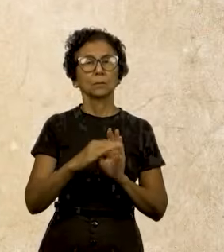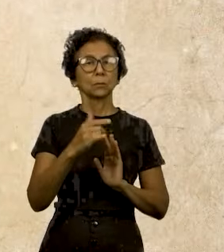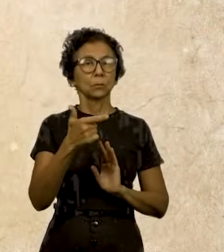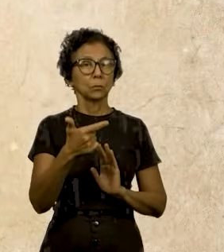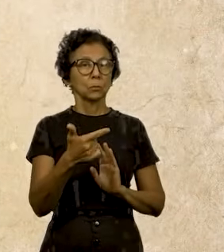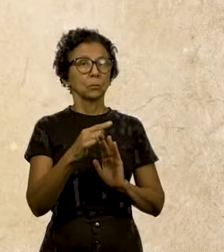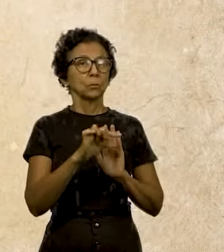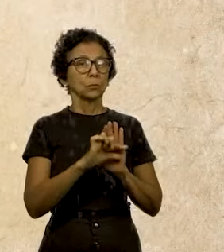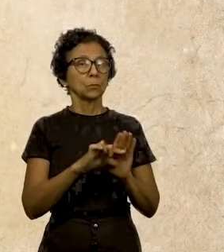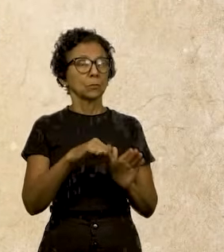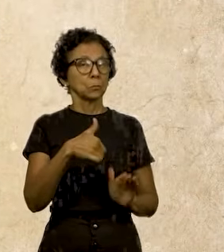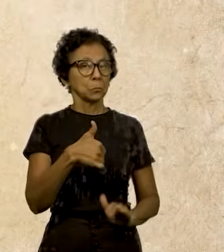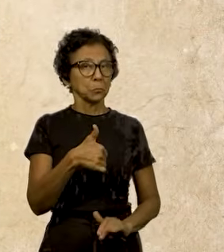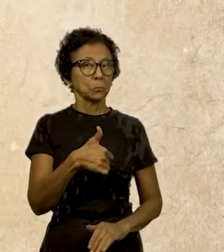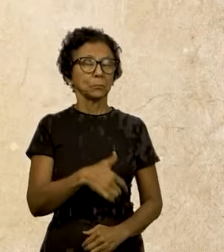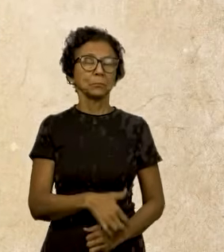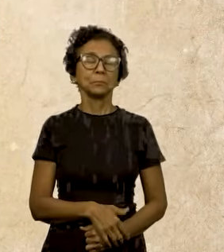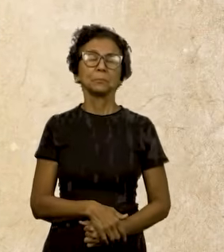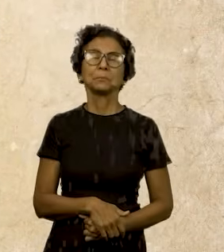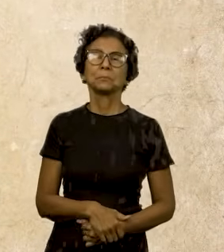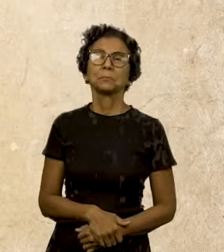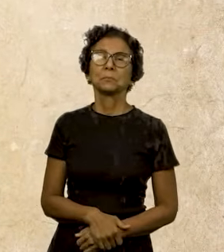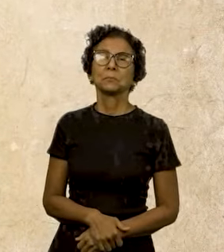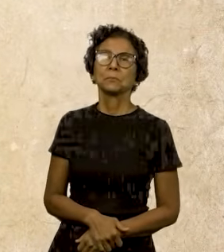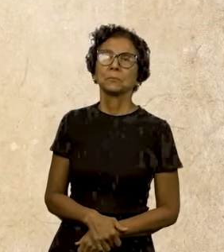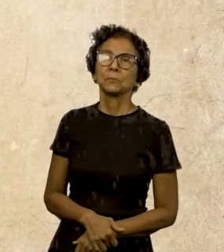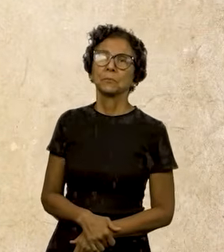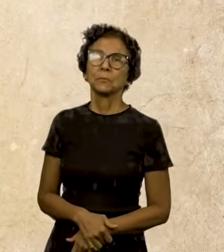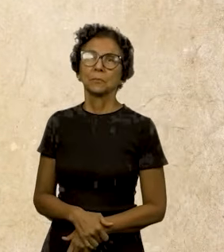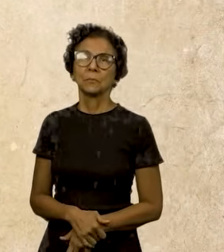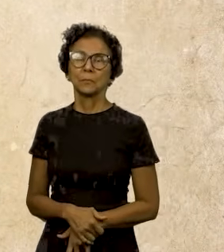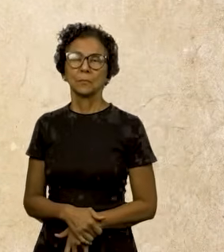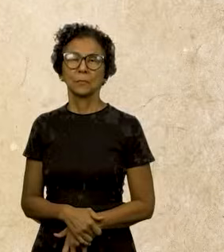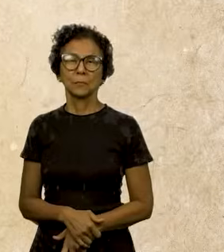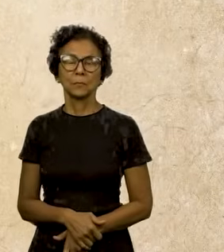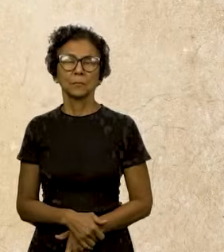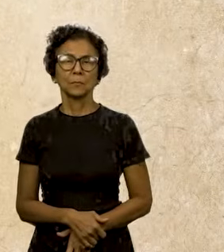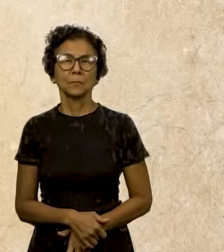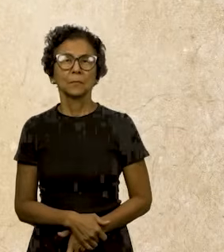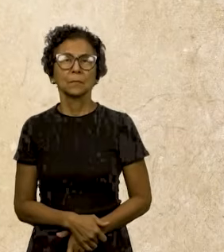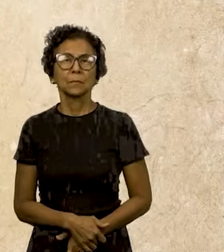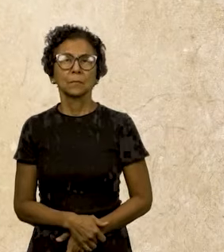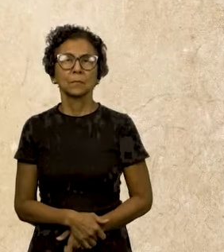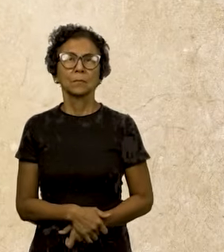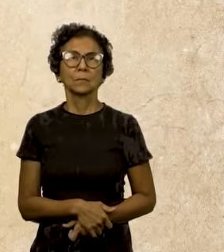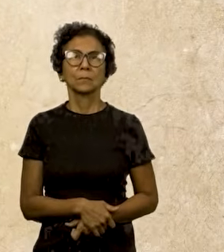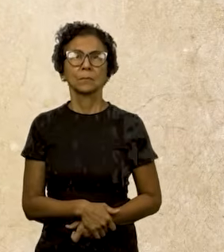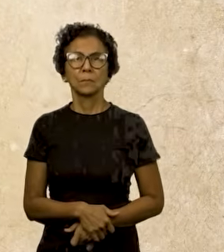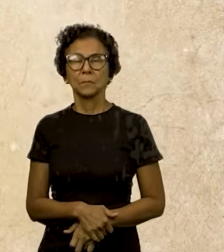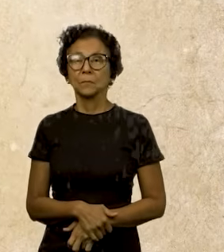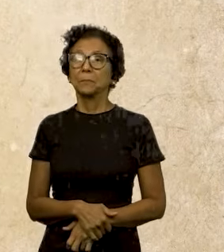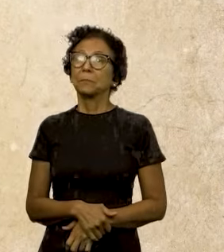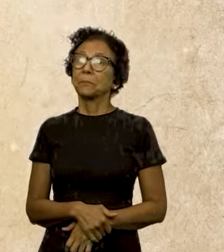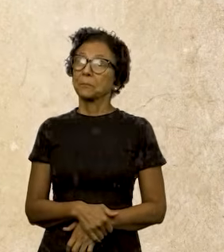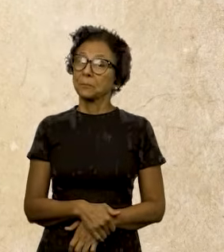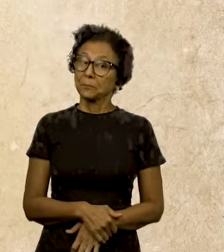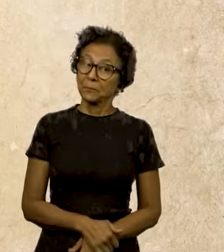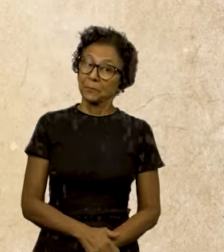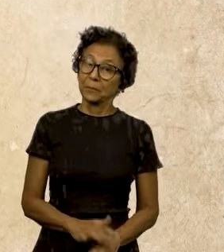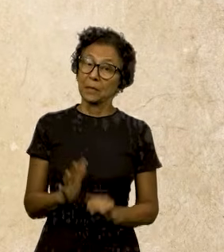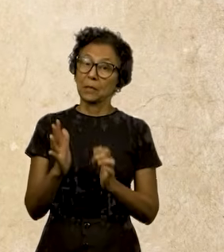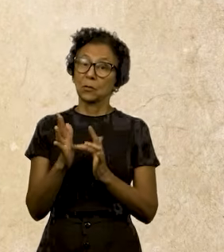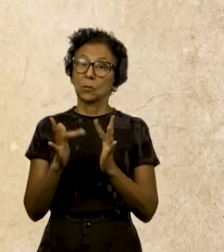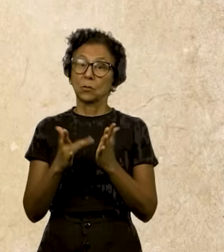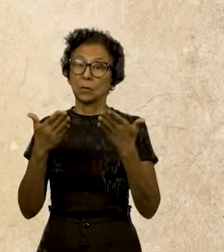capítulo 2, verso 1, que diz assim: E tendo nascido Jesus em Belém